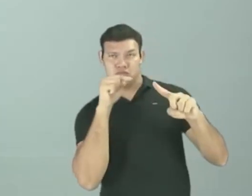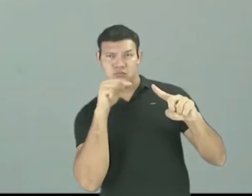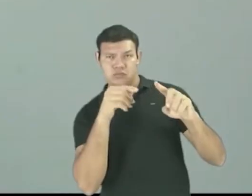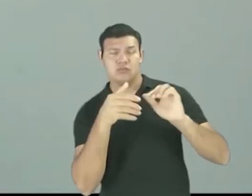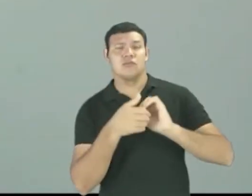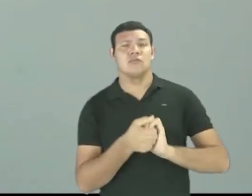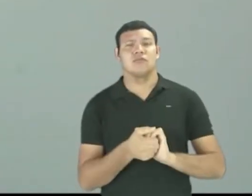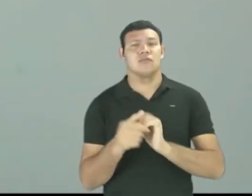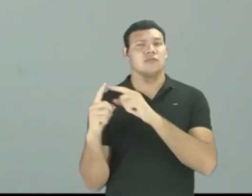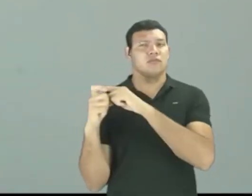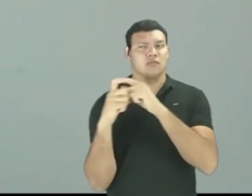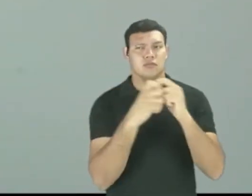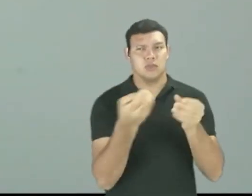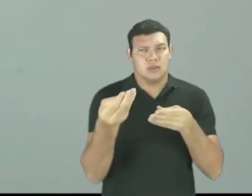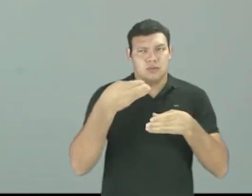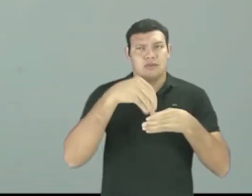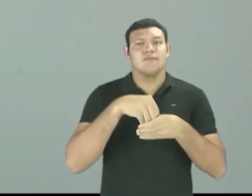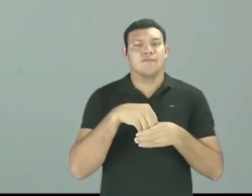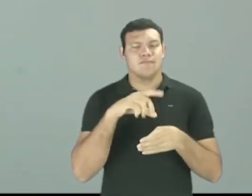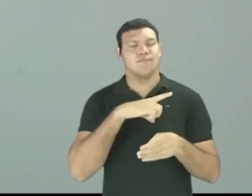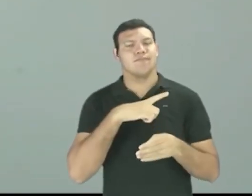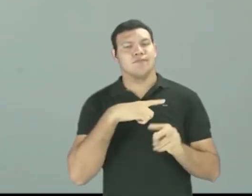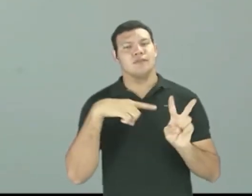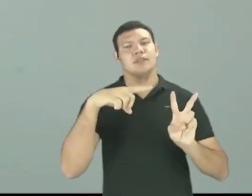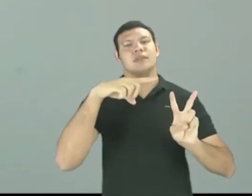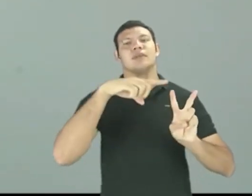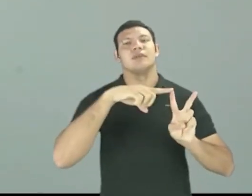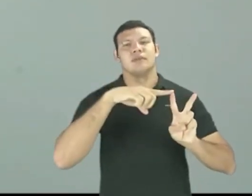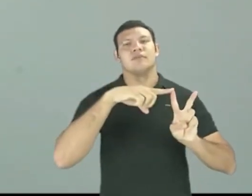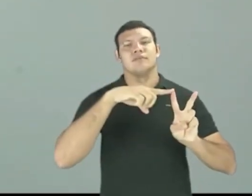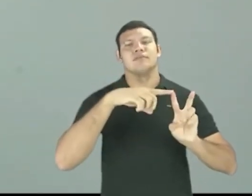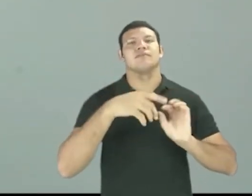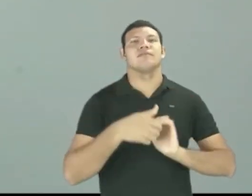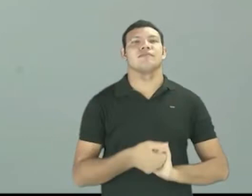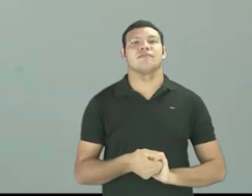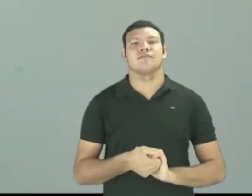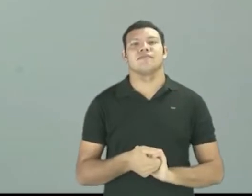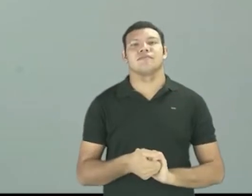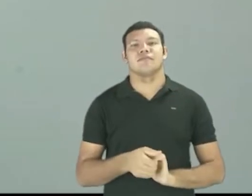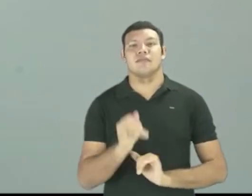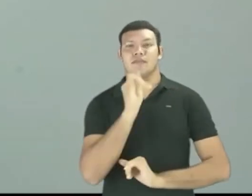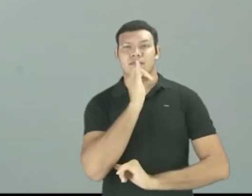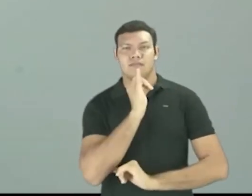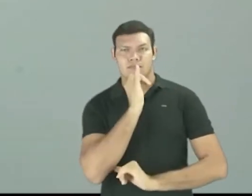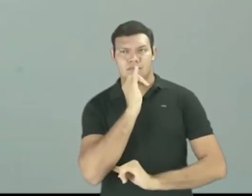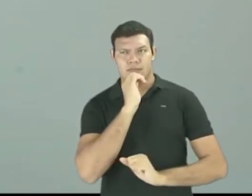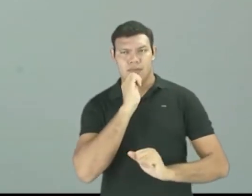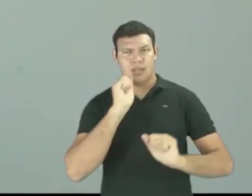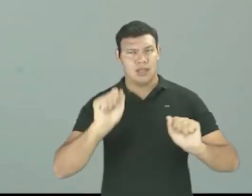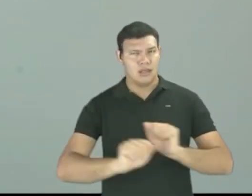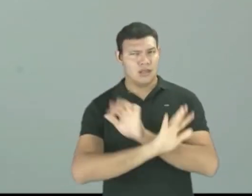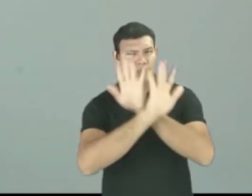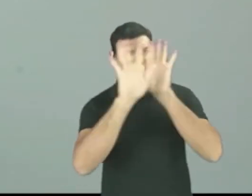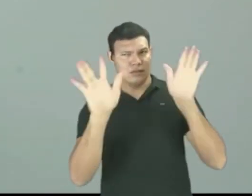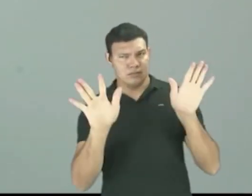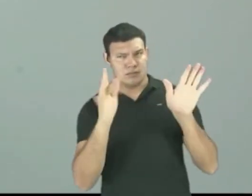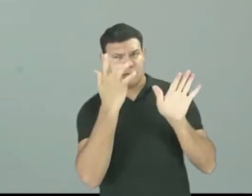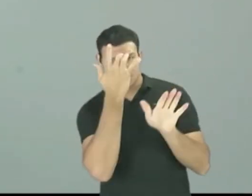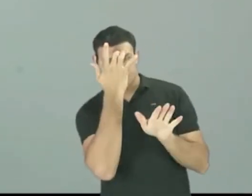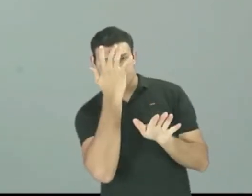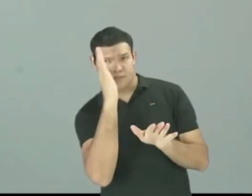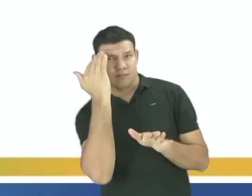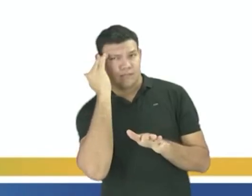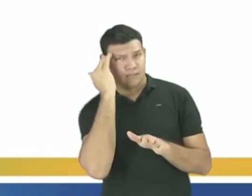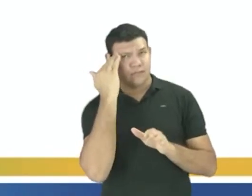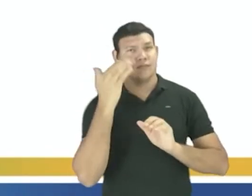você terá a raiz desse polinômio. Então, para exemplificar e ficar mais fácil de você ver isso, a gente vai a